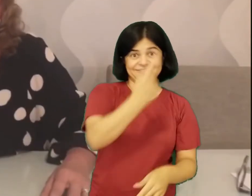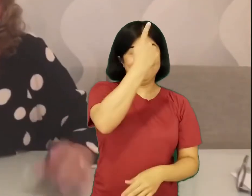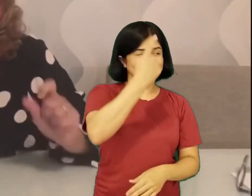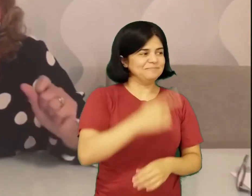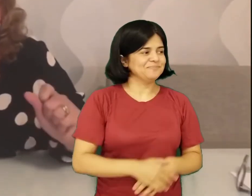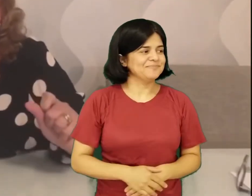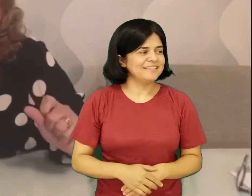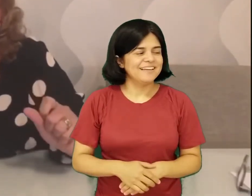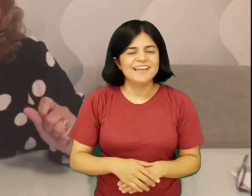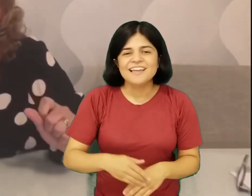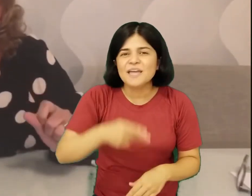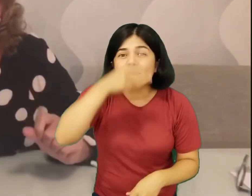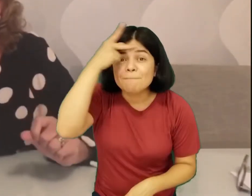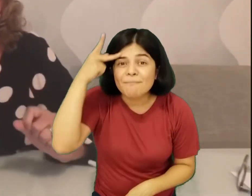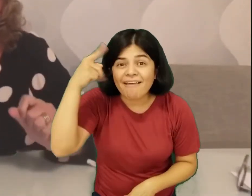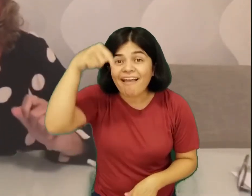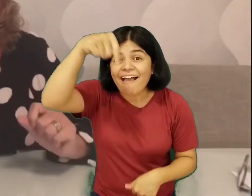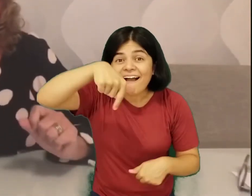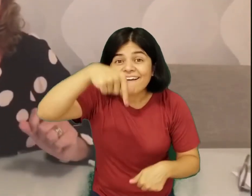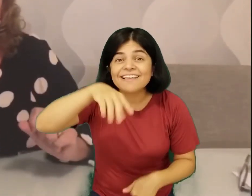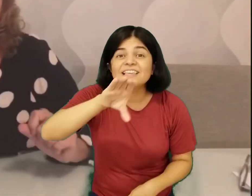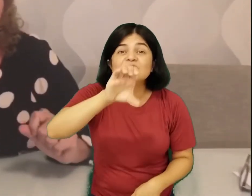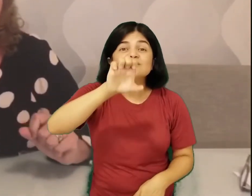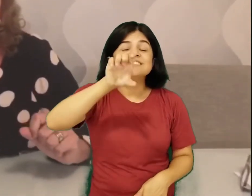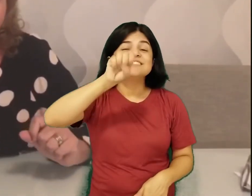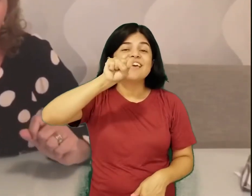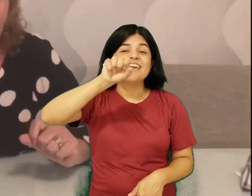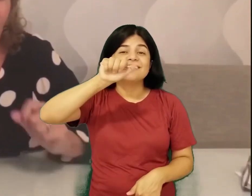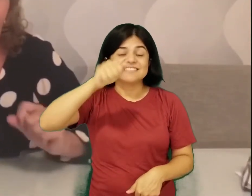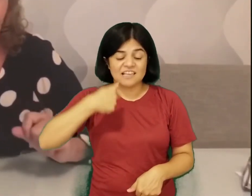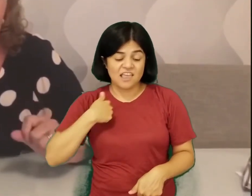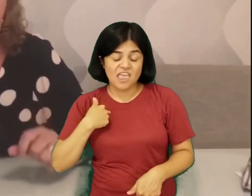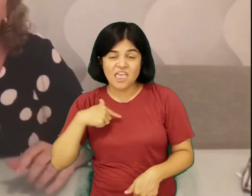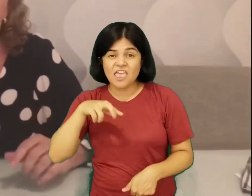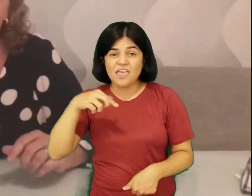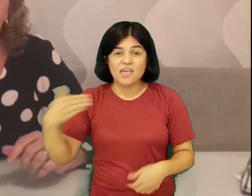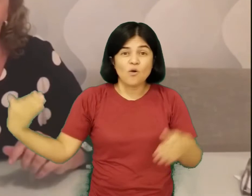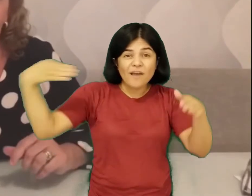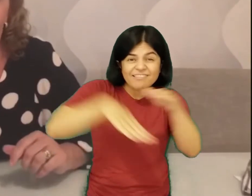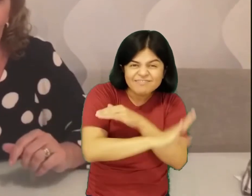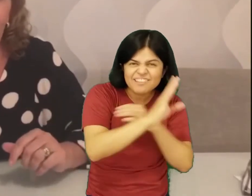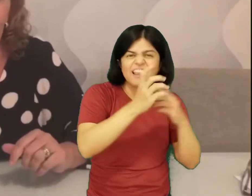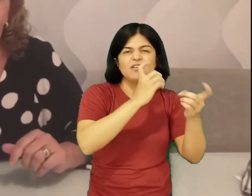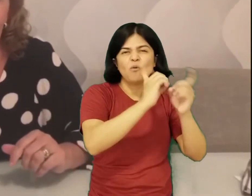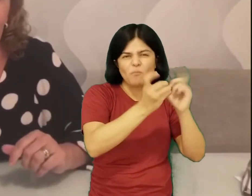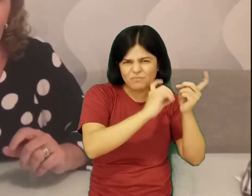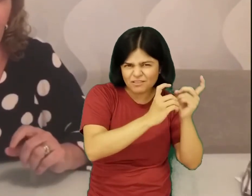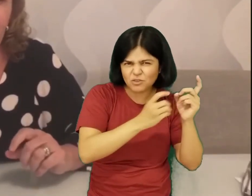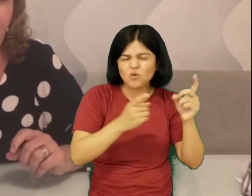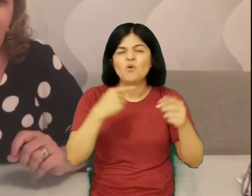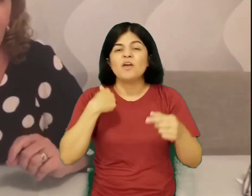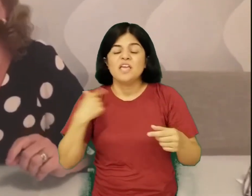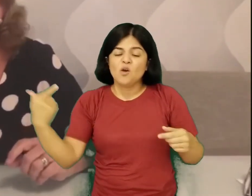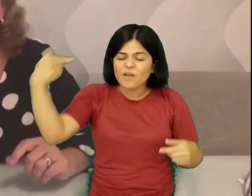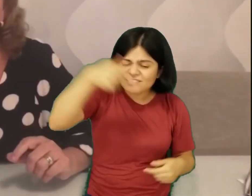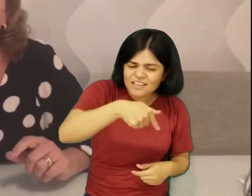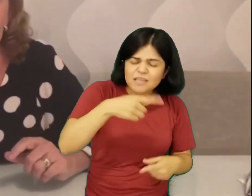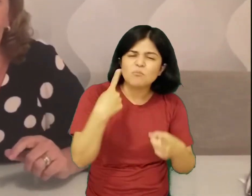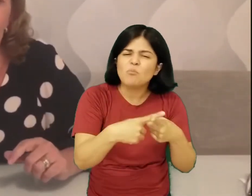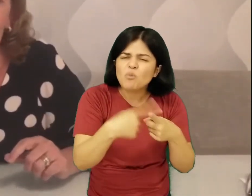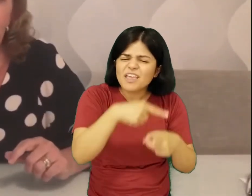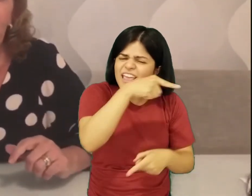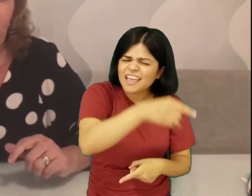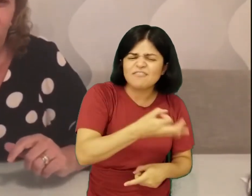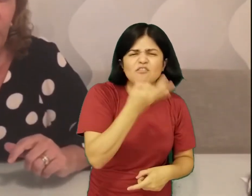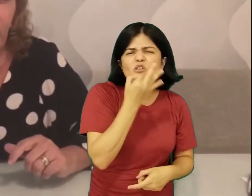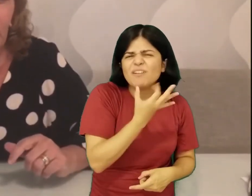Gente, Raquel César, entrei no computador dele. Sabe por que eu fiz isso? Pelas brincadeiras sem graça que ele fez com a